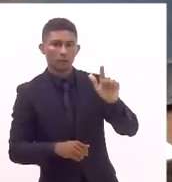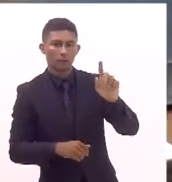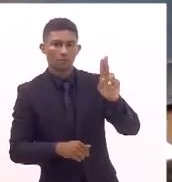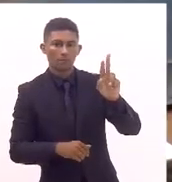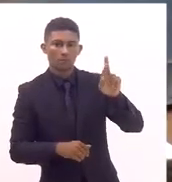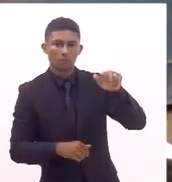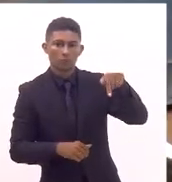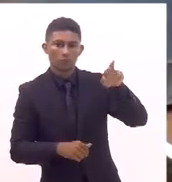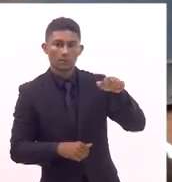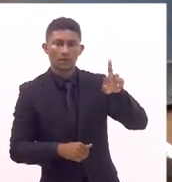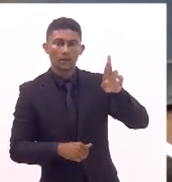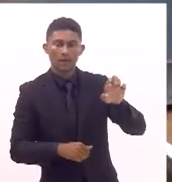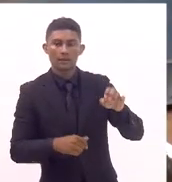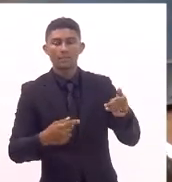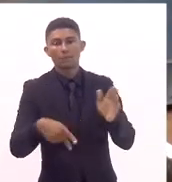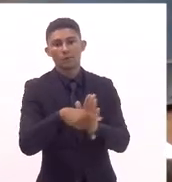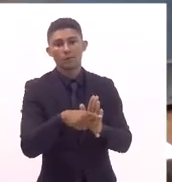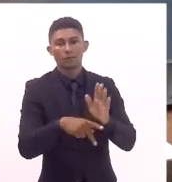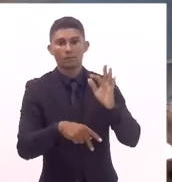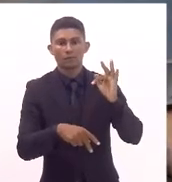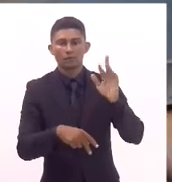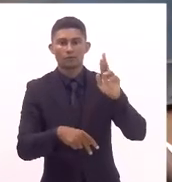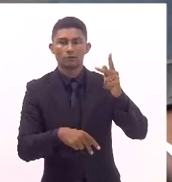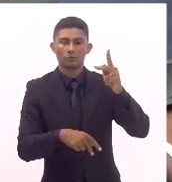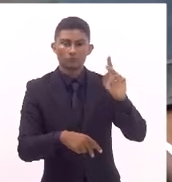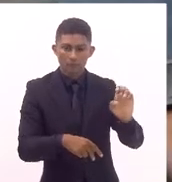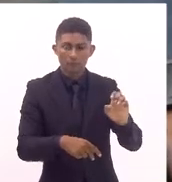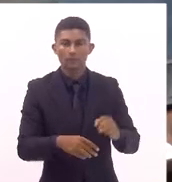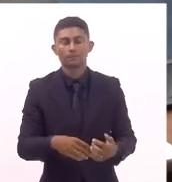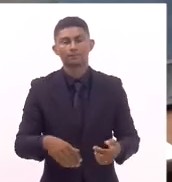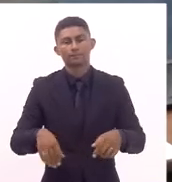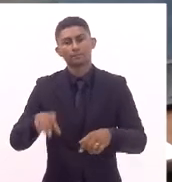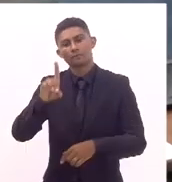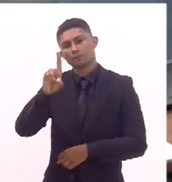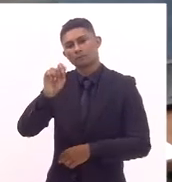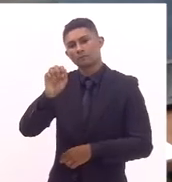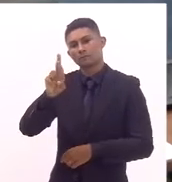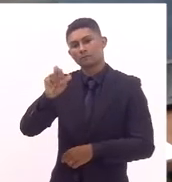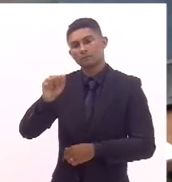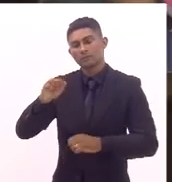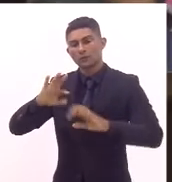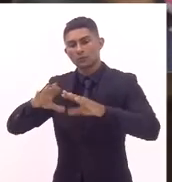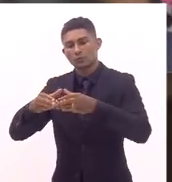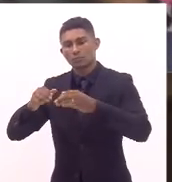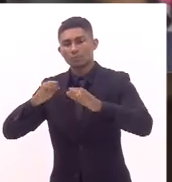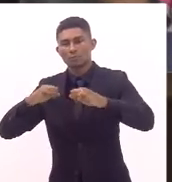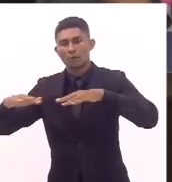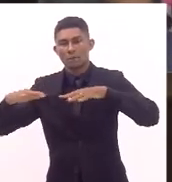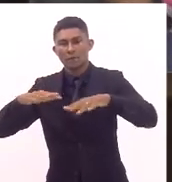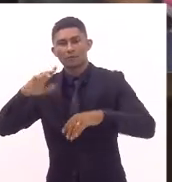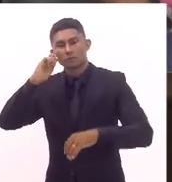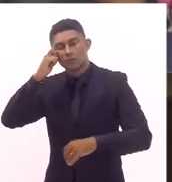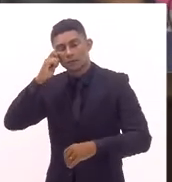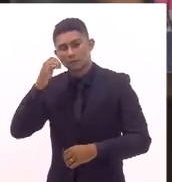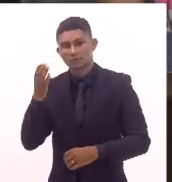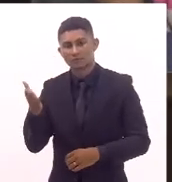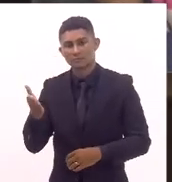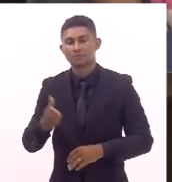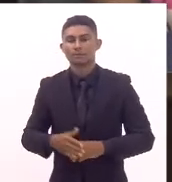a fup dos Petroleiros dar a Santana do movimento negro Unificado